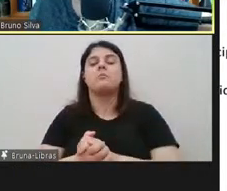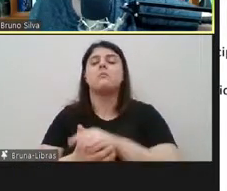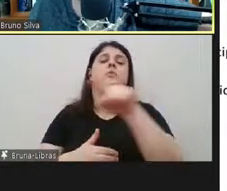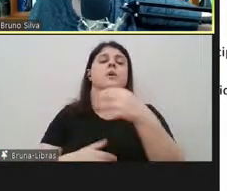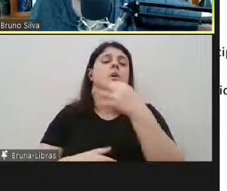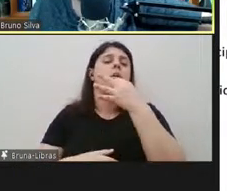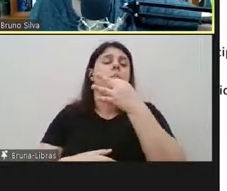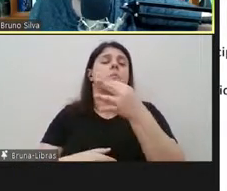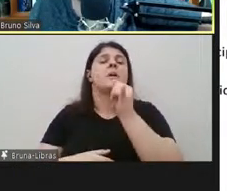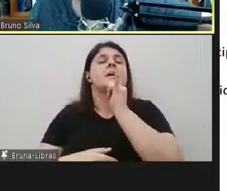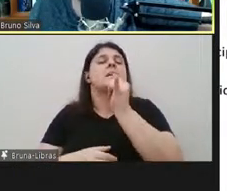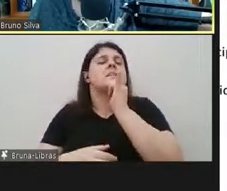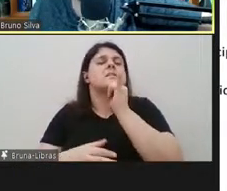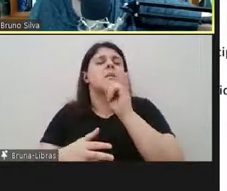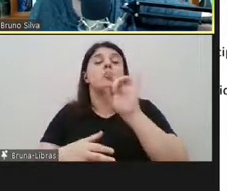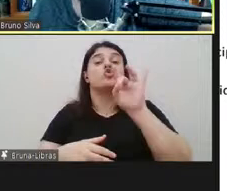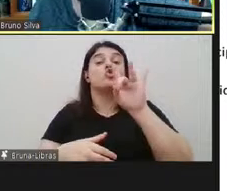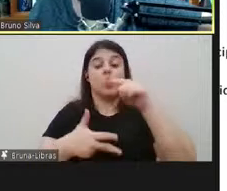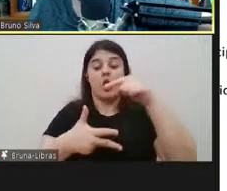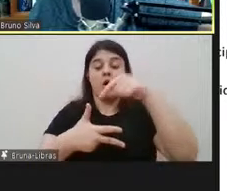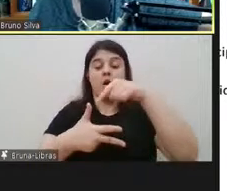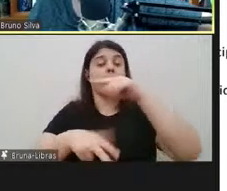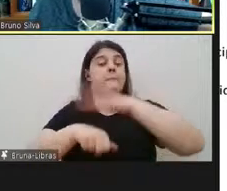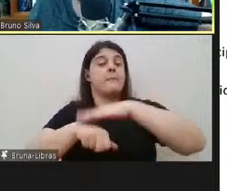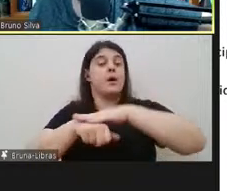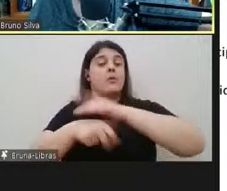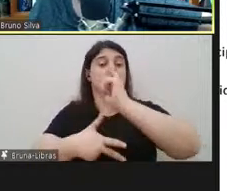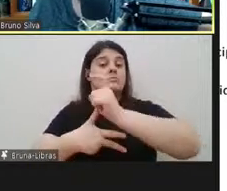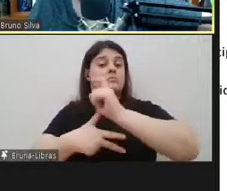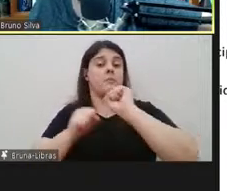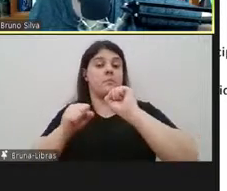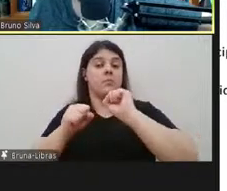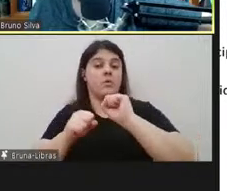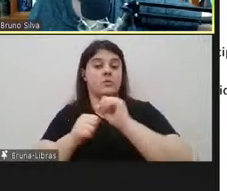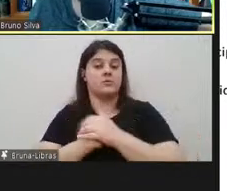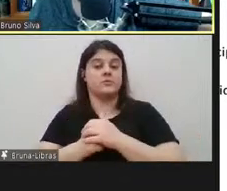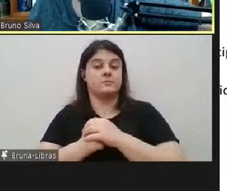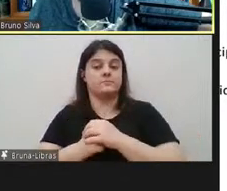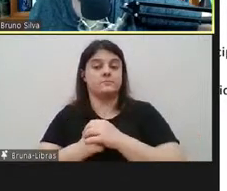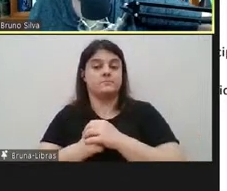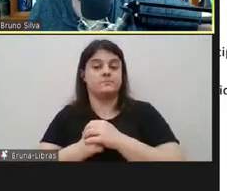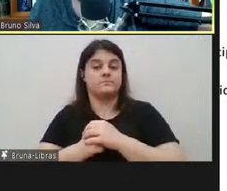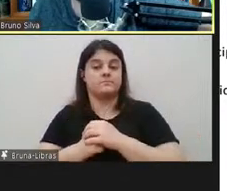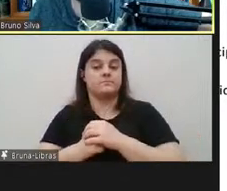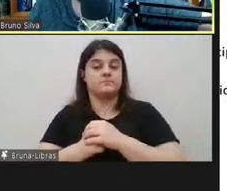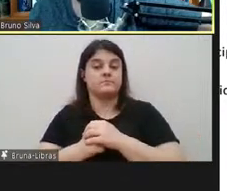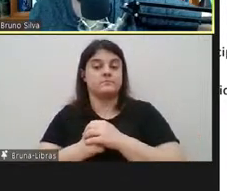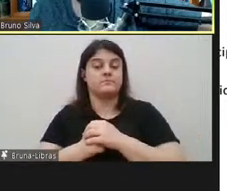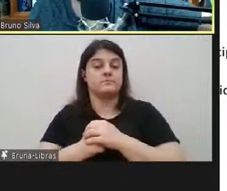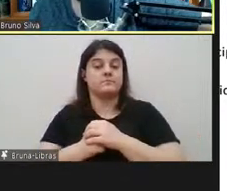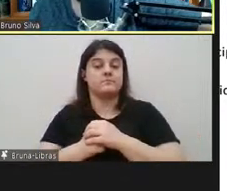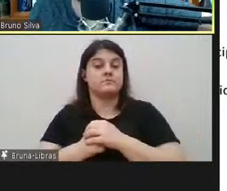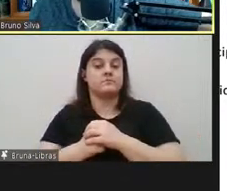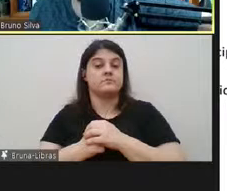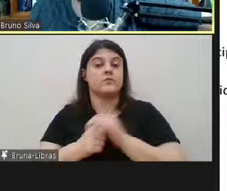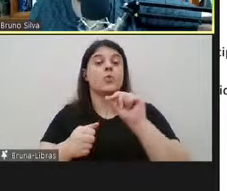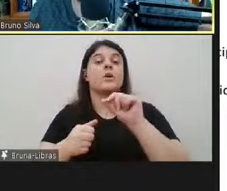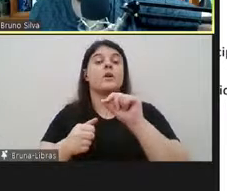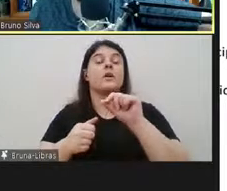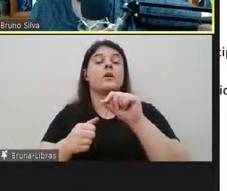é um exemplo de algo só o Executivo pode fazer por exemplo só o Executivo não vai ficar muito boa letra gente mas só executivo pode digitar